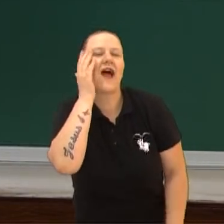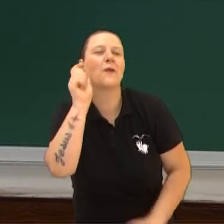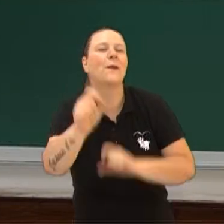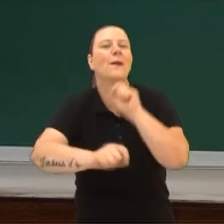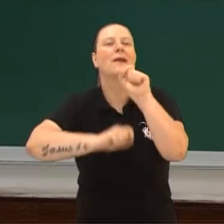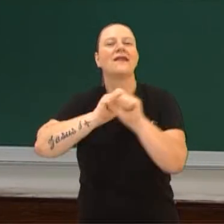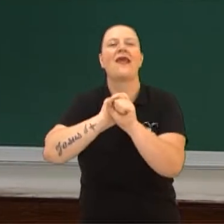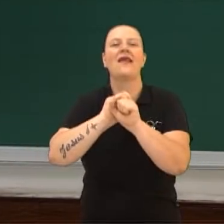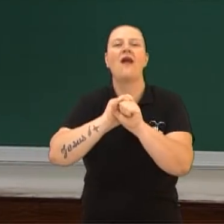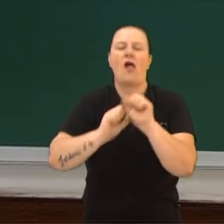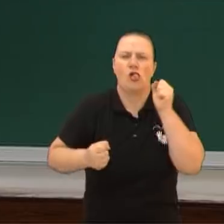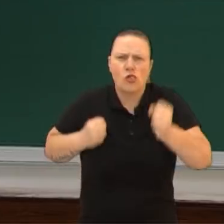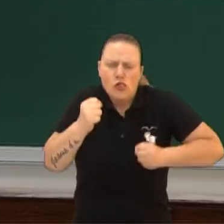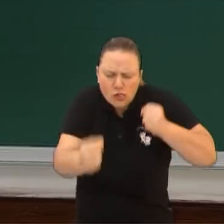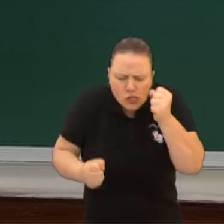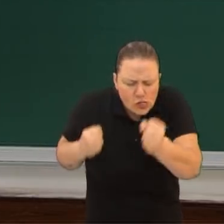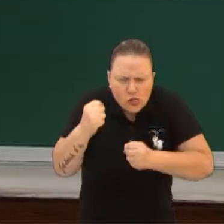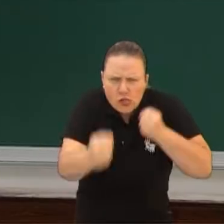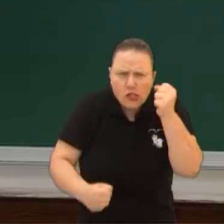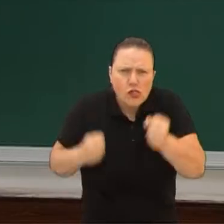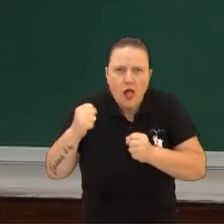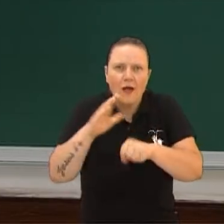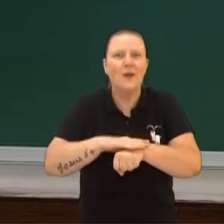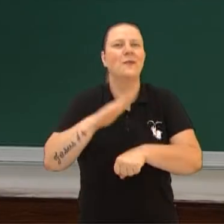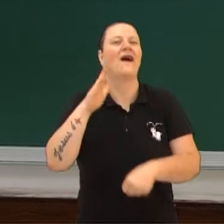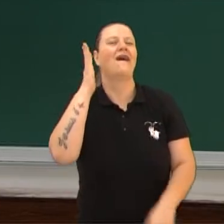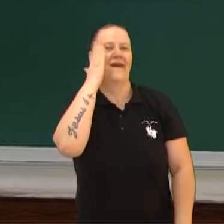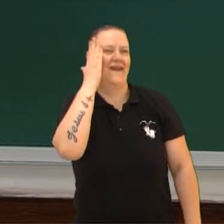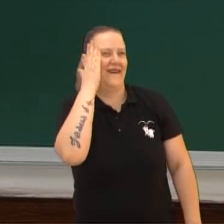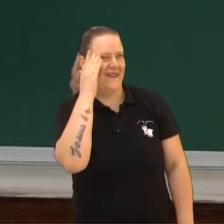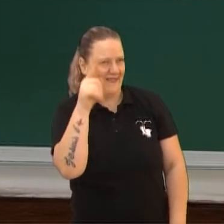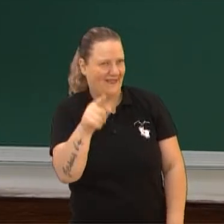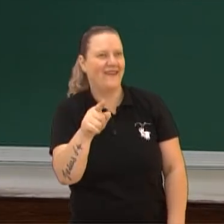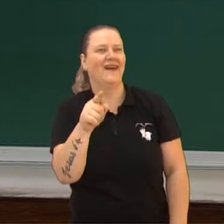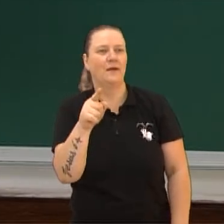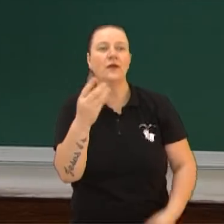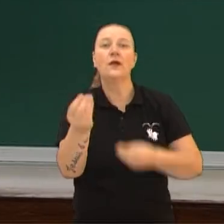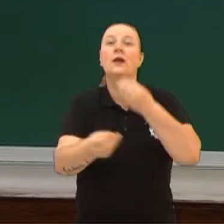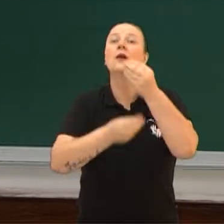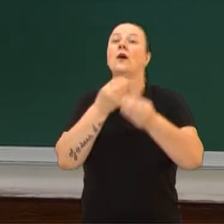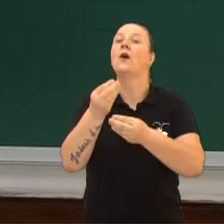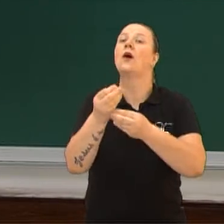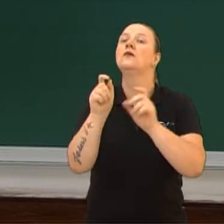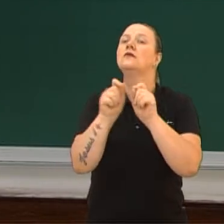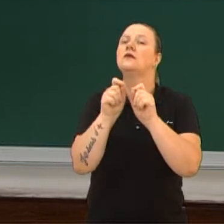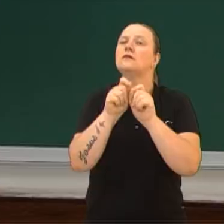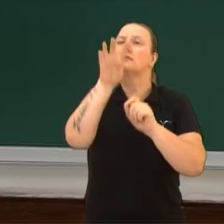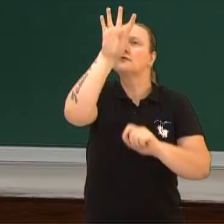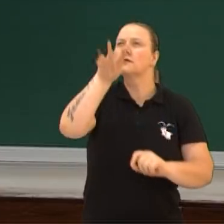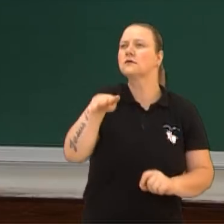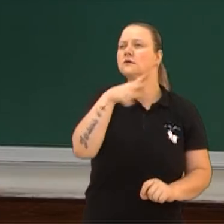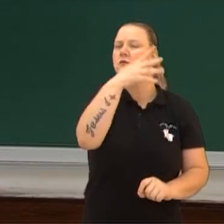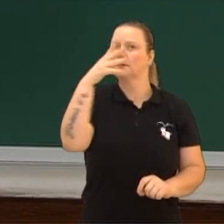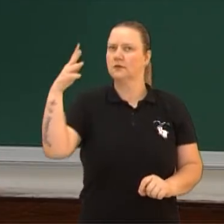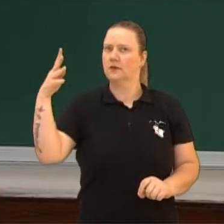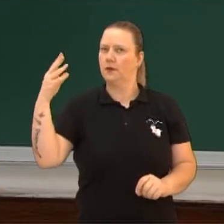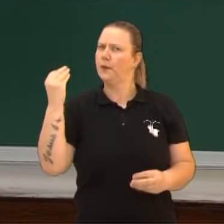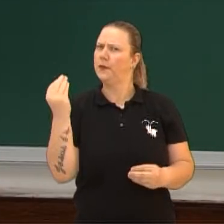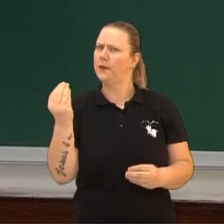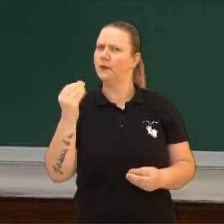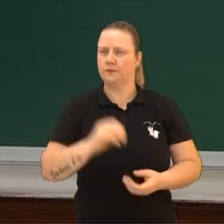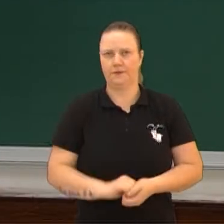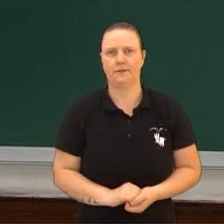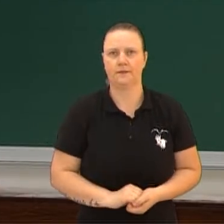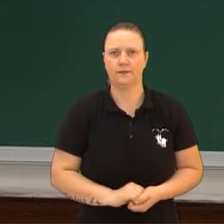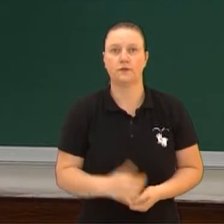vai correr mais? Ah, acho que você já sabe, né? E organizar isso numa tabela? Você sabe? Então, olha só, veja